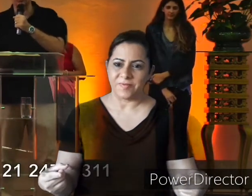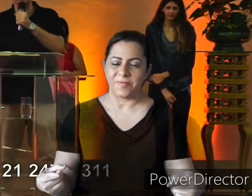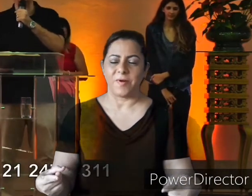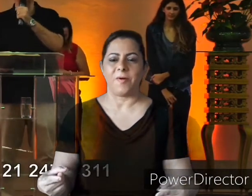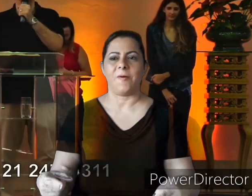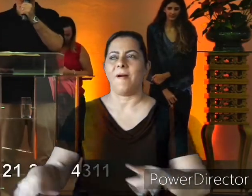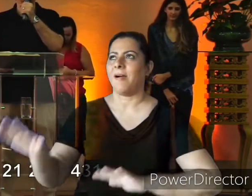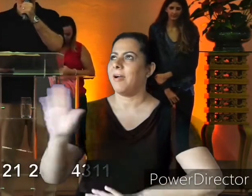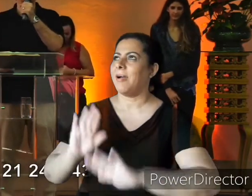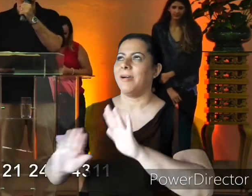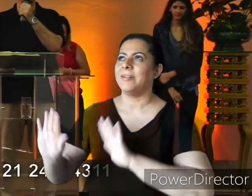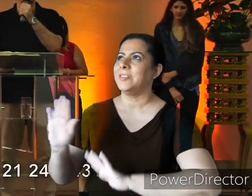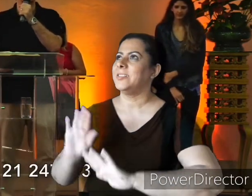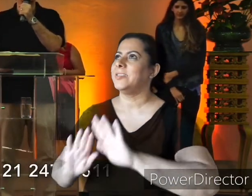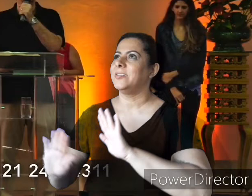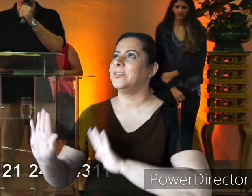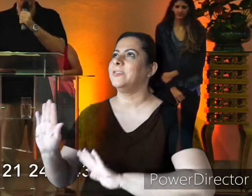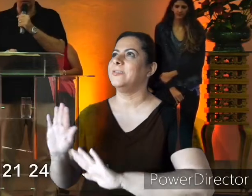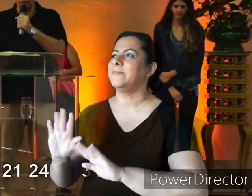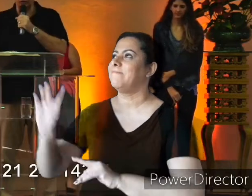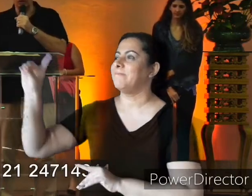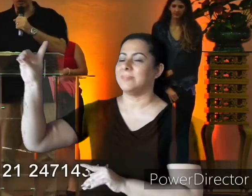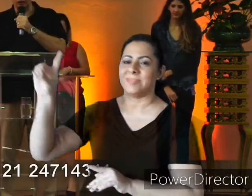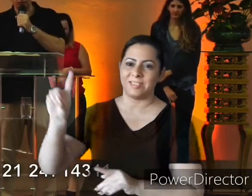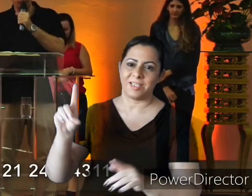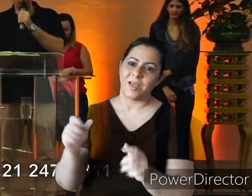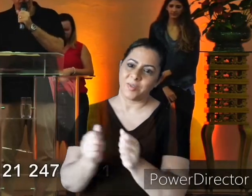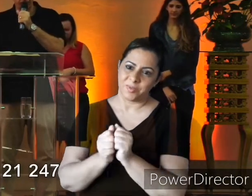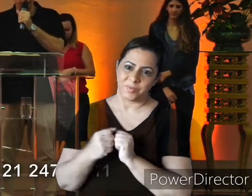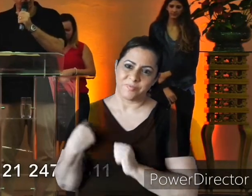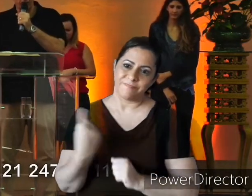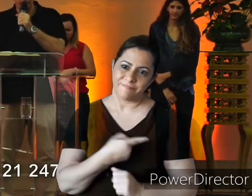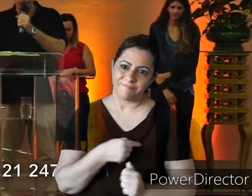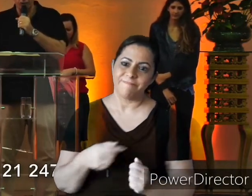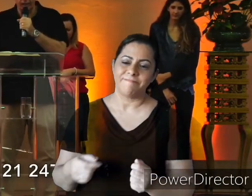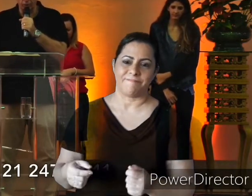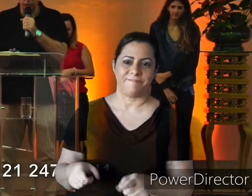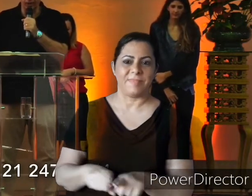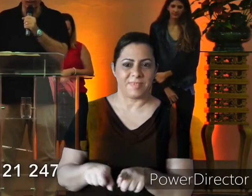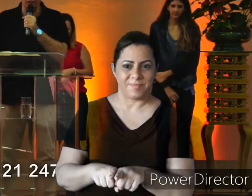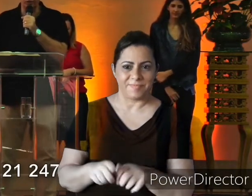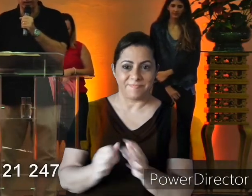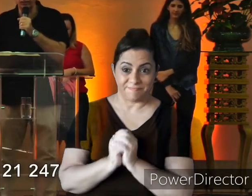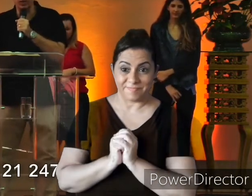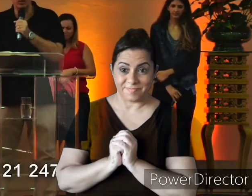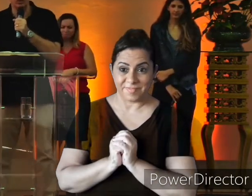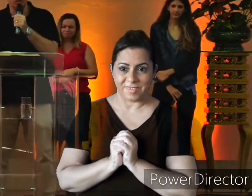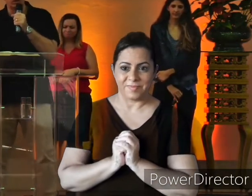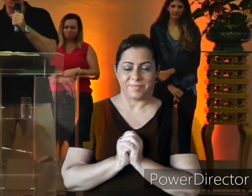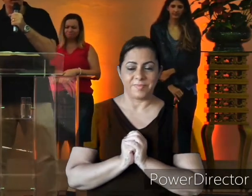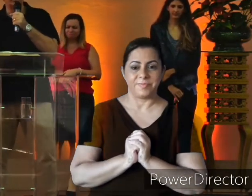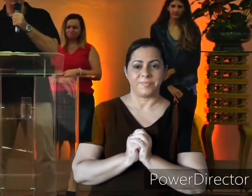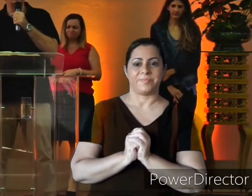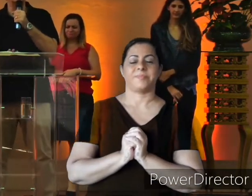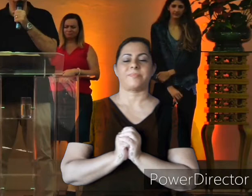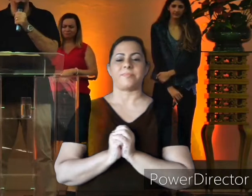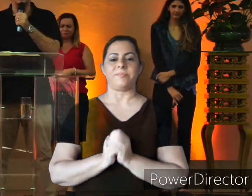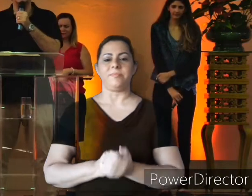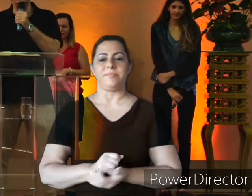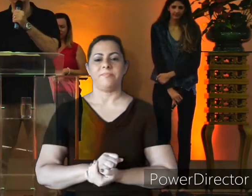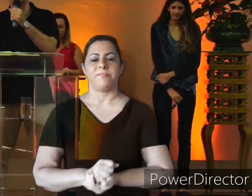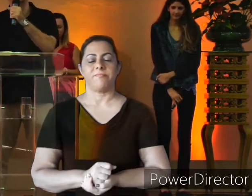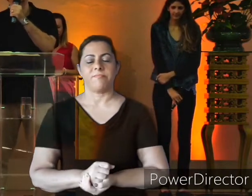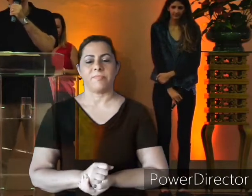olhos nesse momento. Feche os teus olhos. Eu creio que os anjos já estão entrando